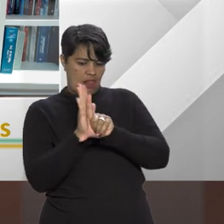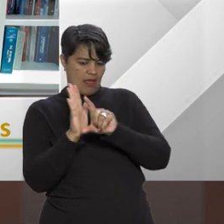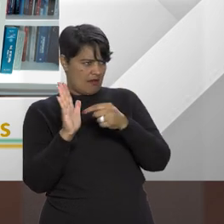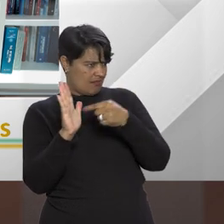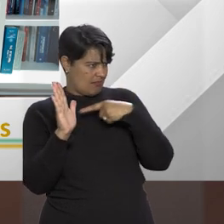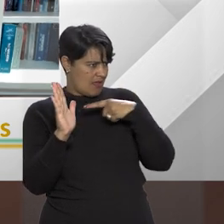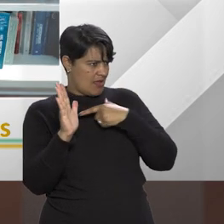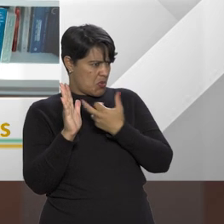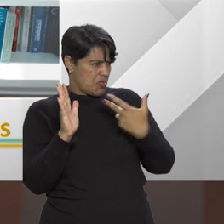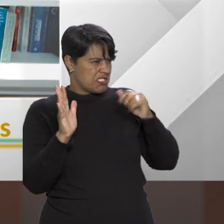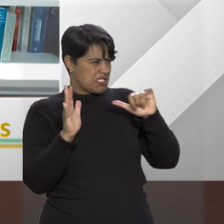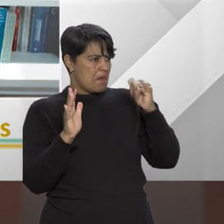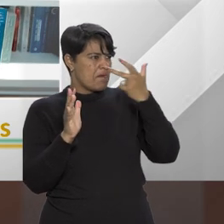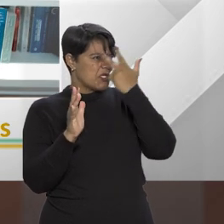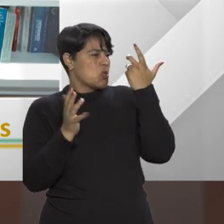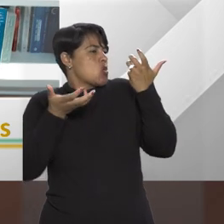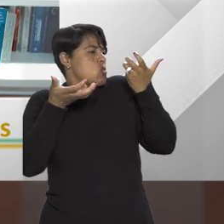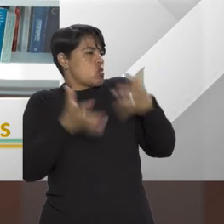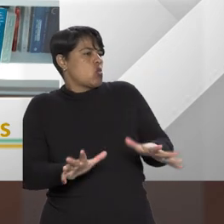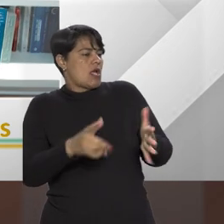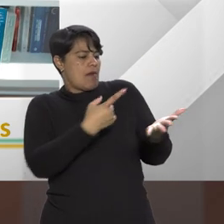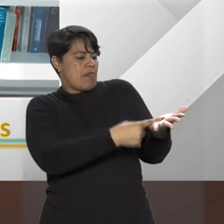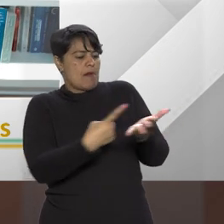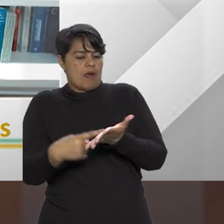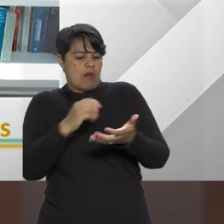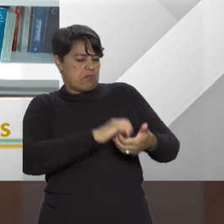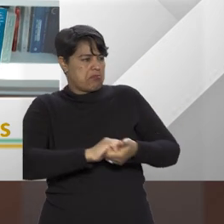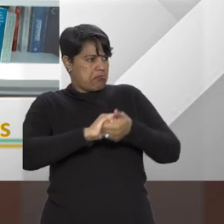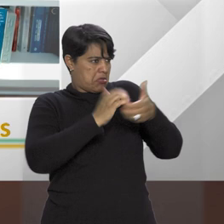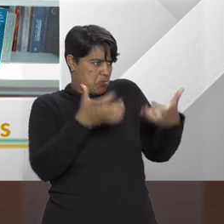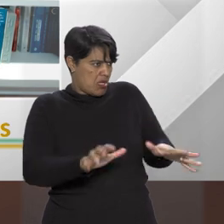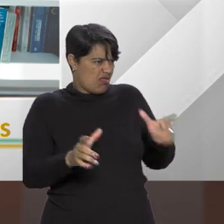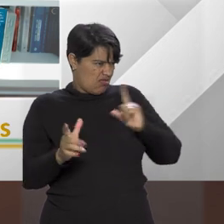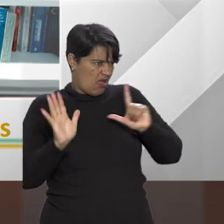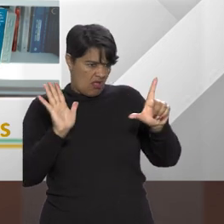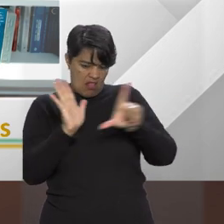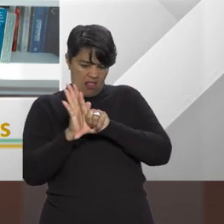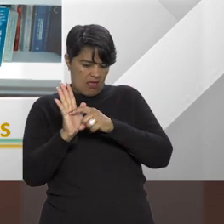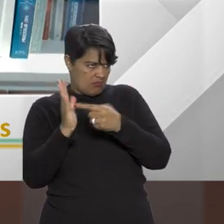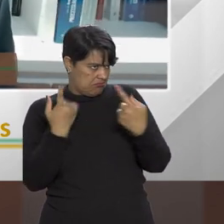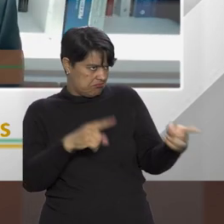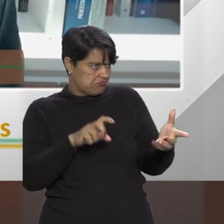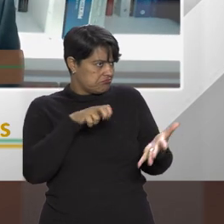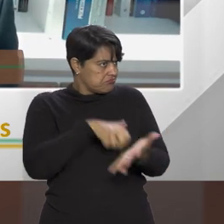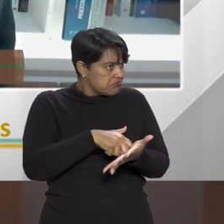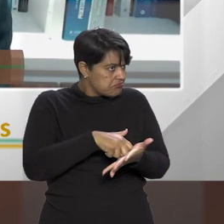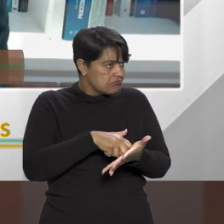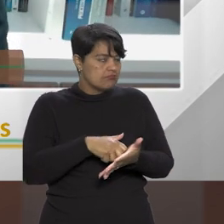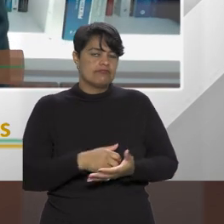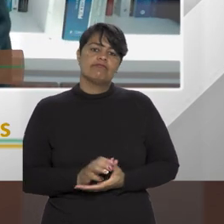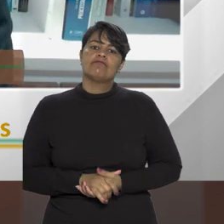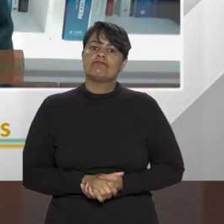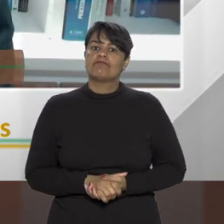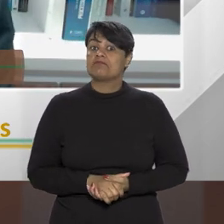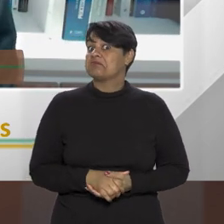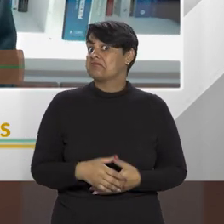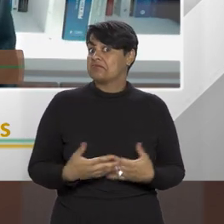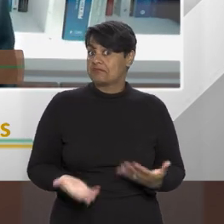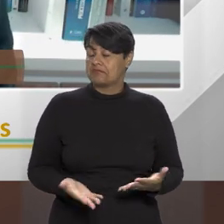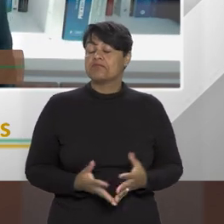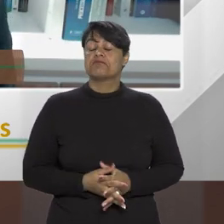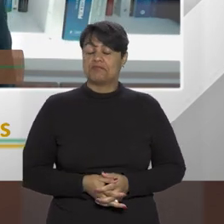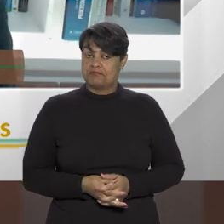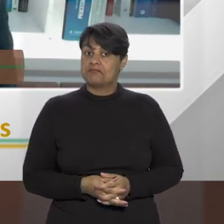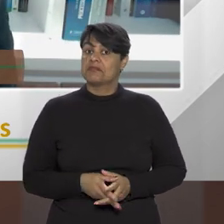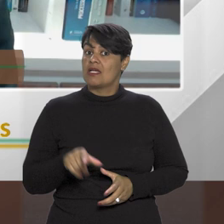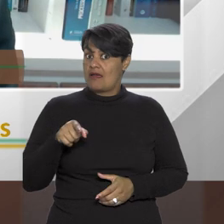Bom, aqui a pergunta também é bastante interessante para que as pessoas possam entender exatamente o que a gente está falando, né? A premissa de